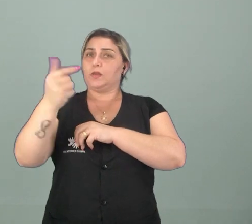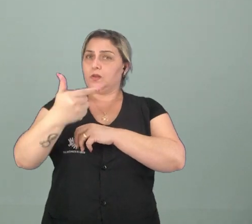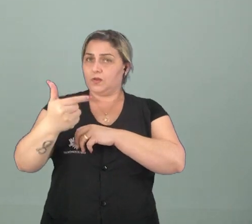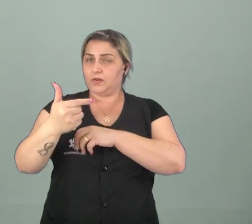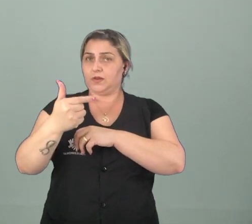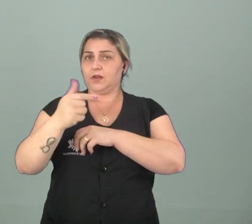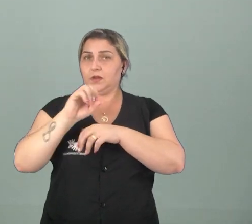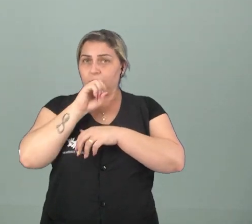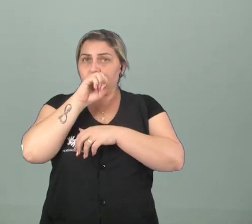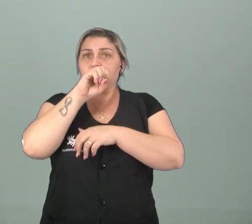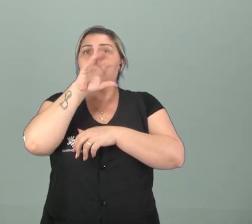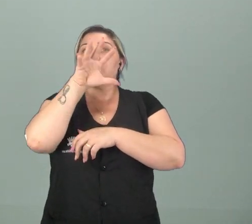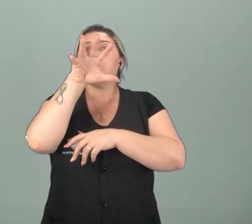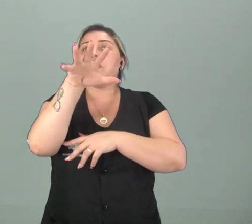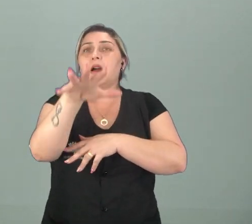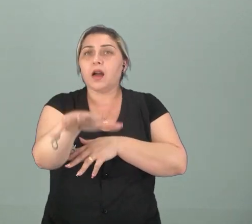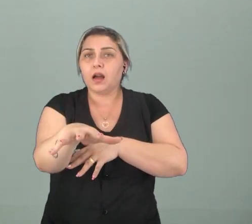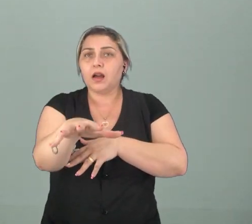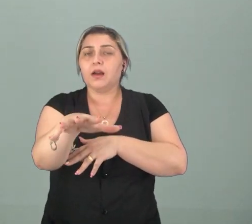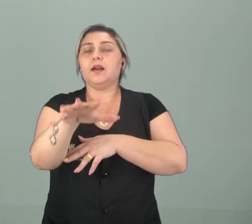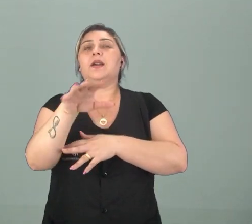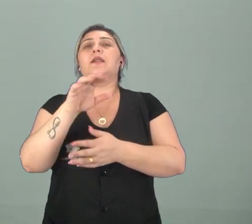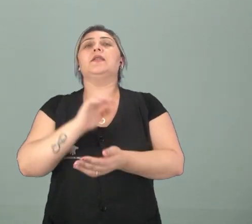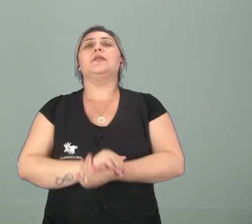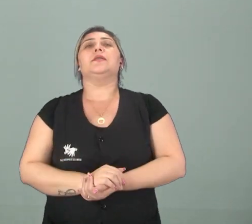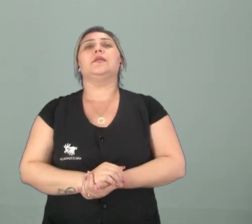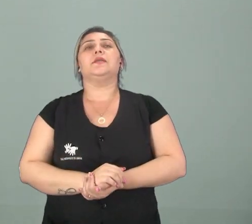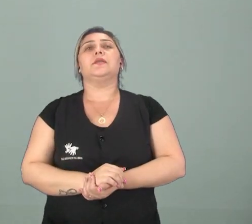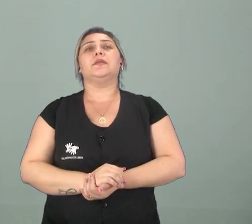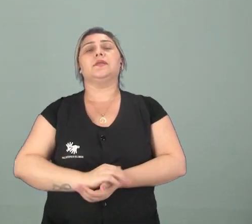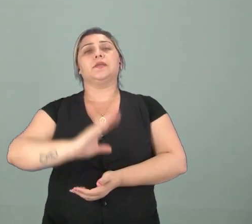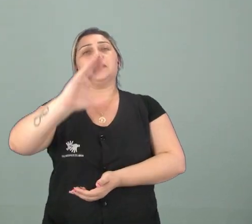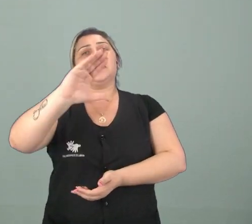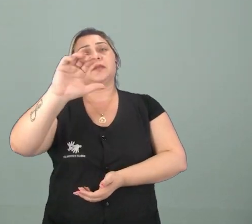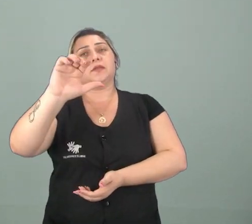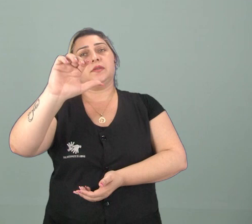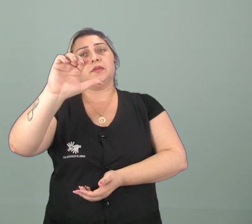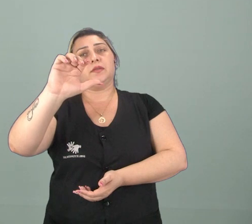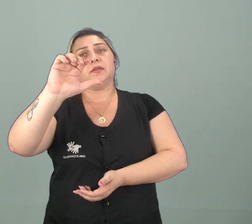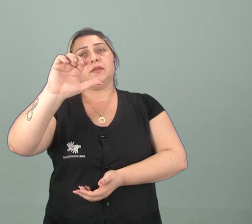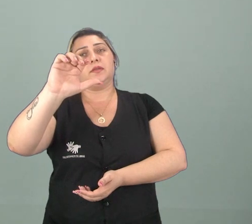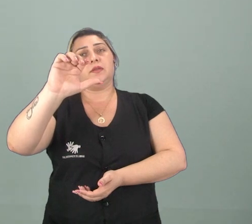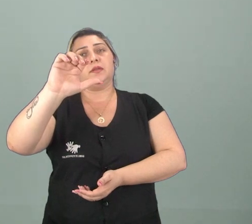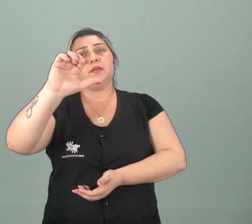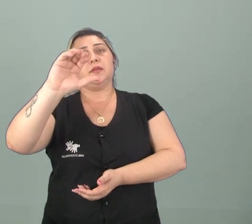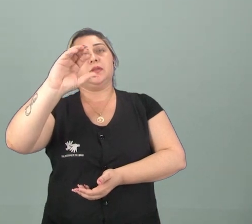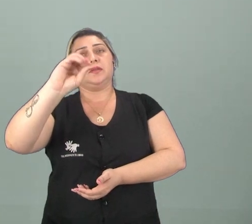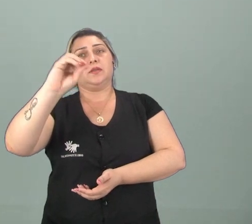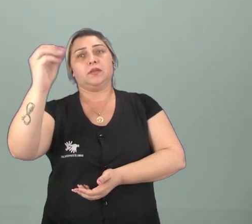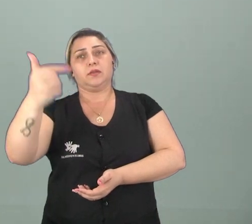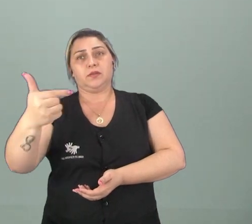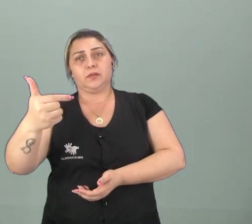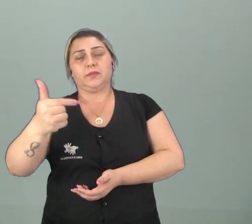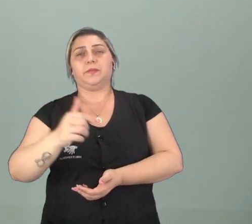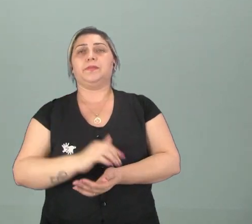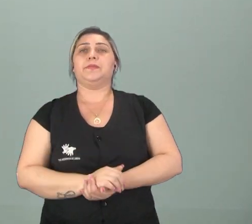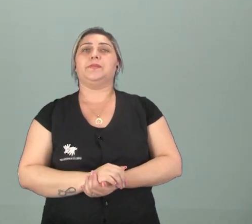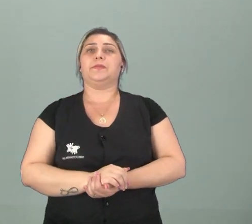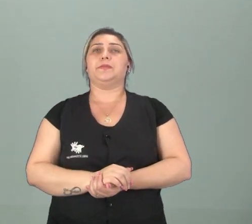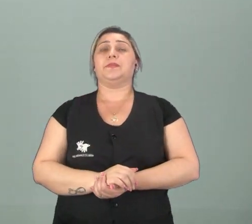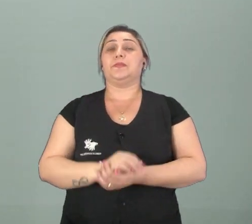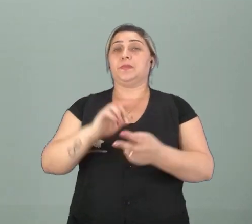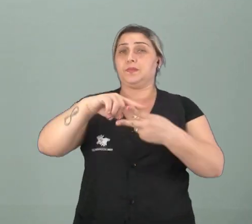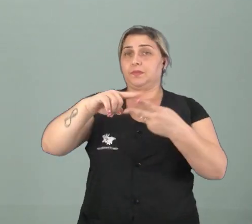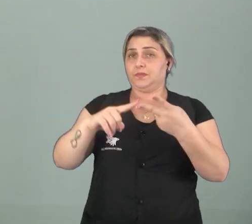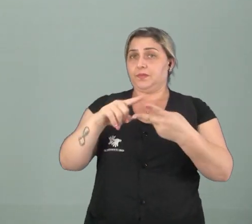No momento da expiração, quando a gente solta esse ar, nós estamos liberando aí, então, o gás carbônico, né, o dióxido de carbono. Então,